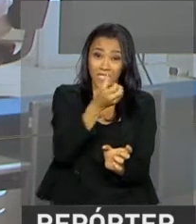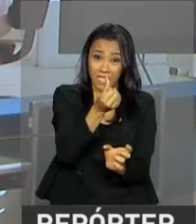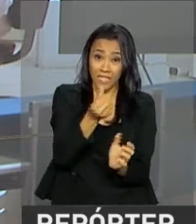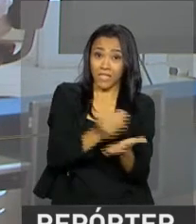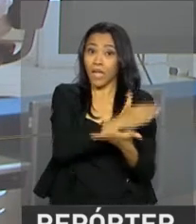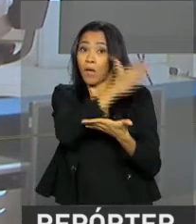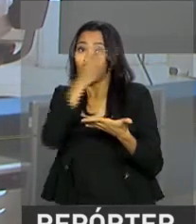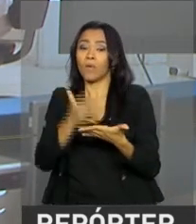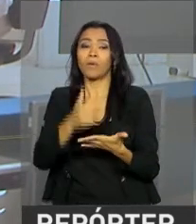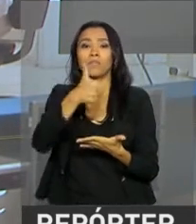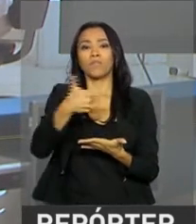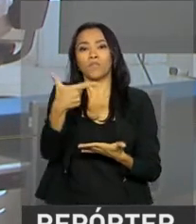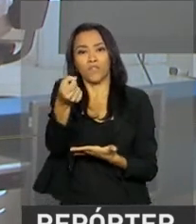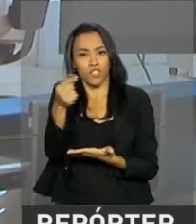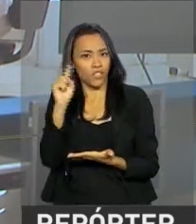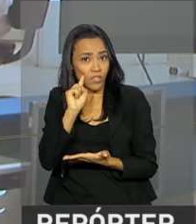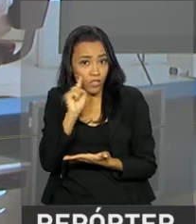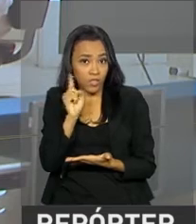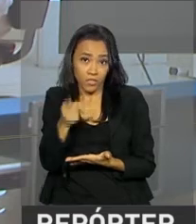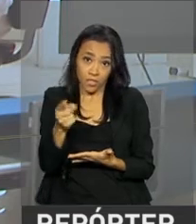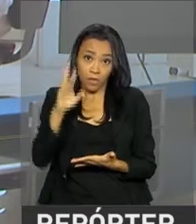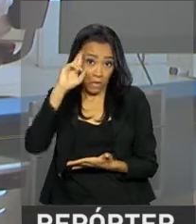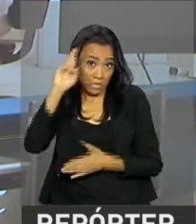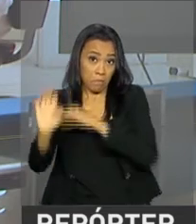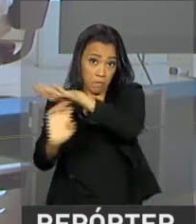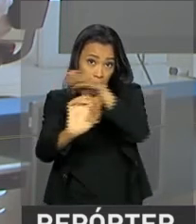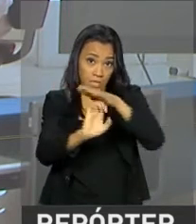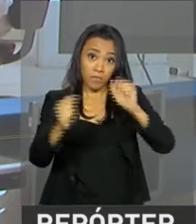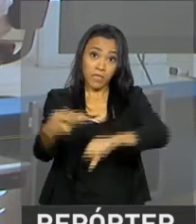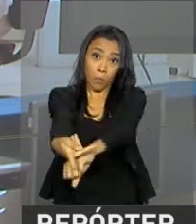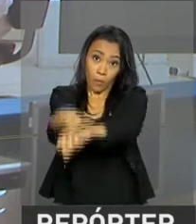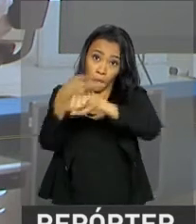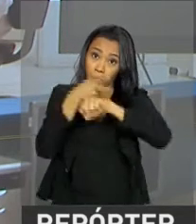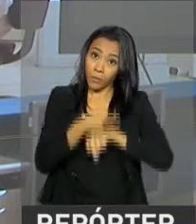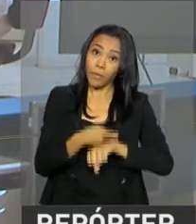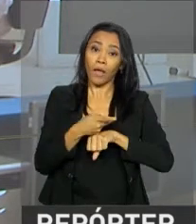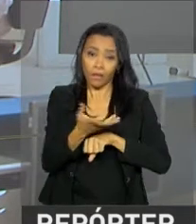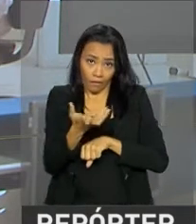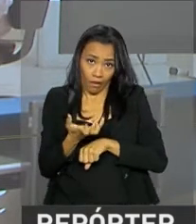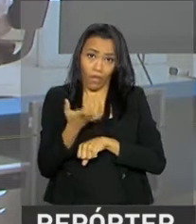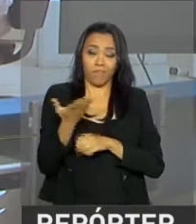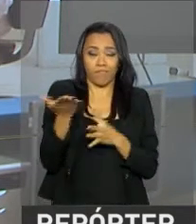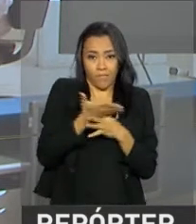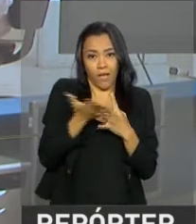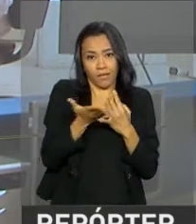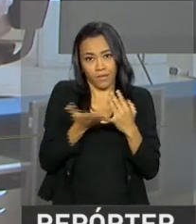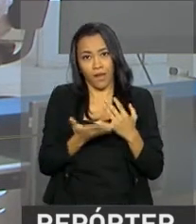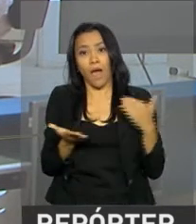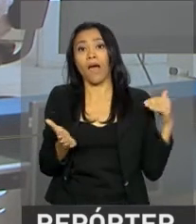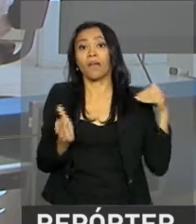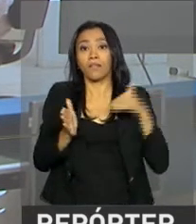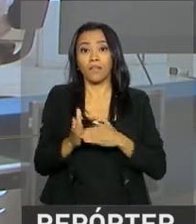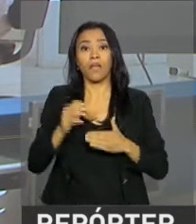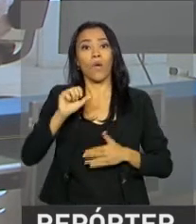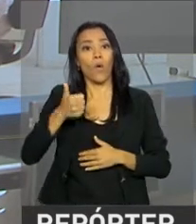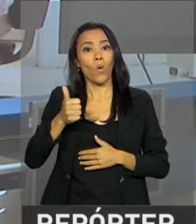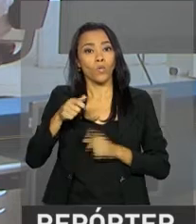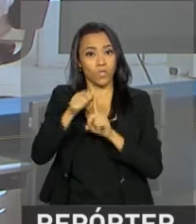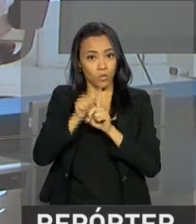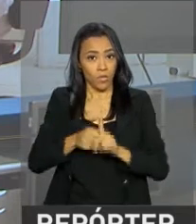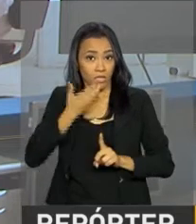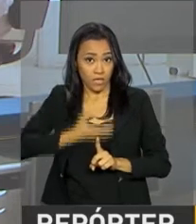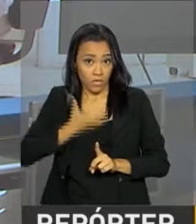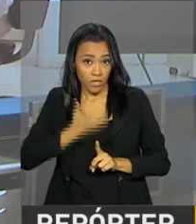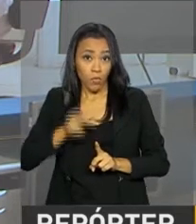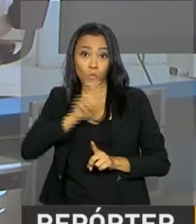dias o empresário deve manifestar o interesse em fazer o parcelamento até 11 de dezembro por meio do